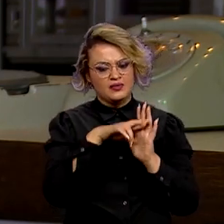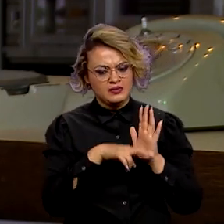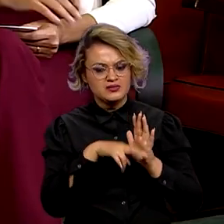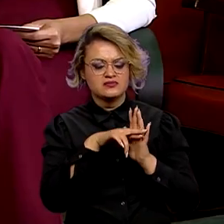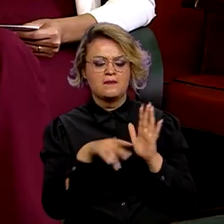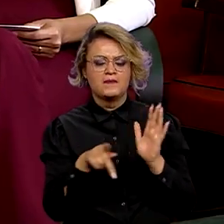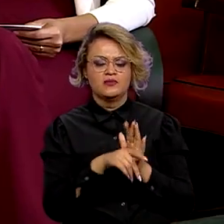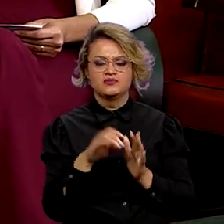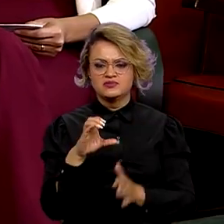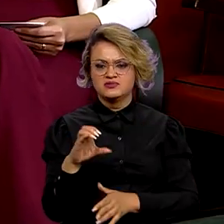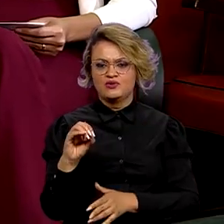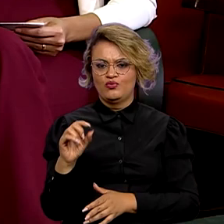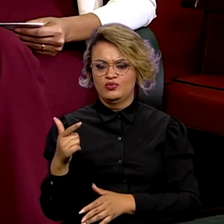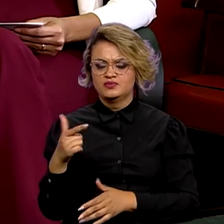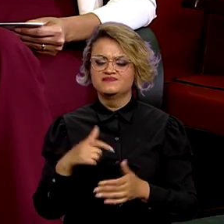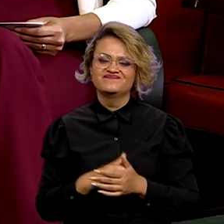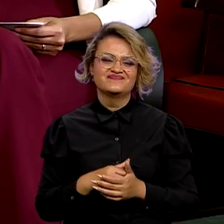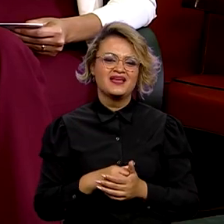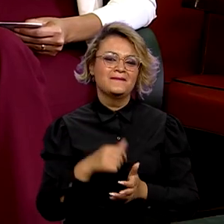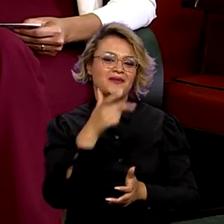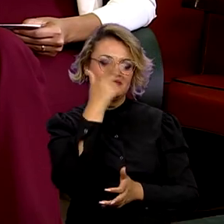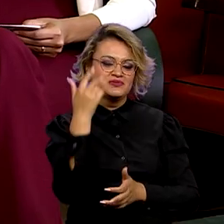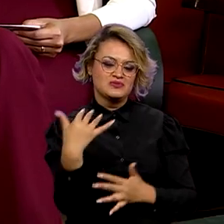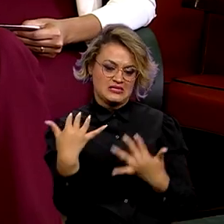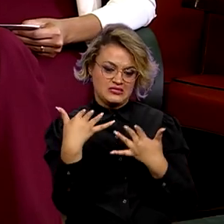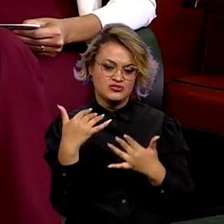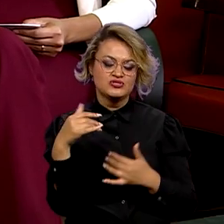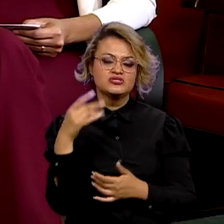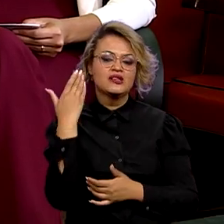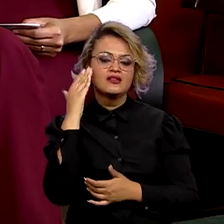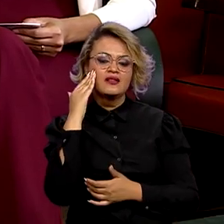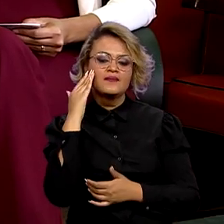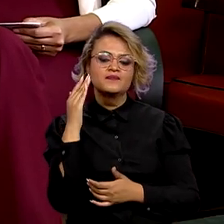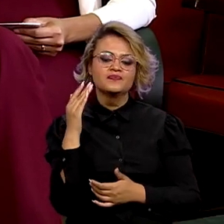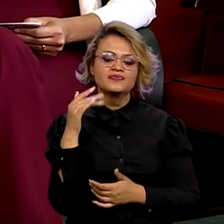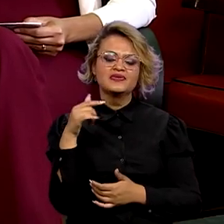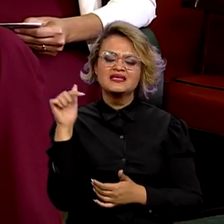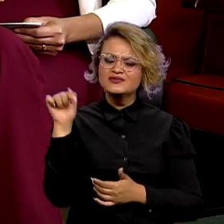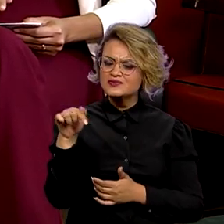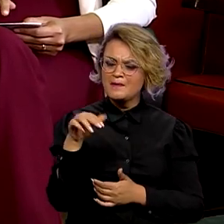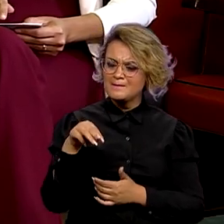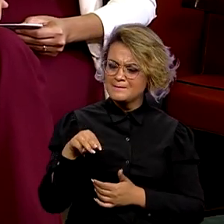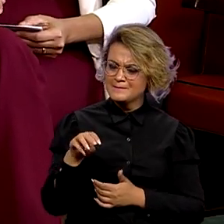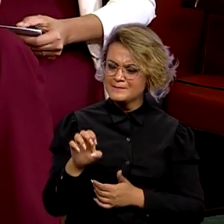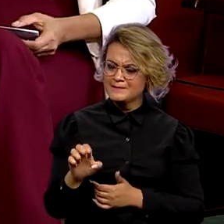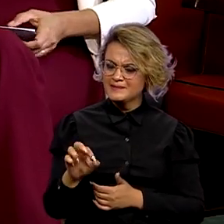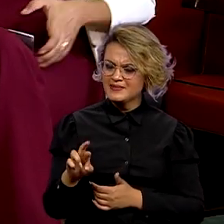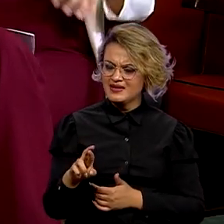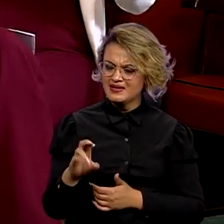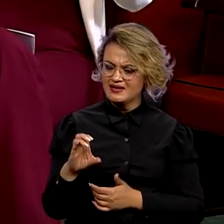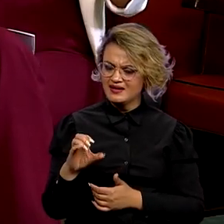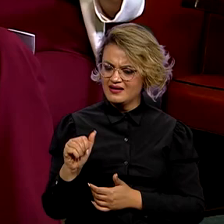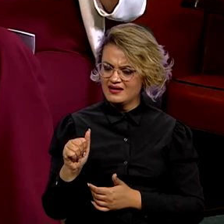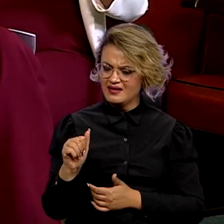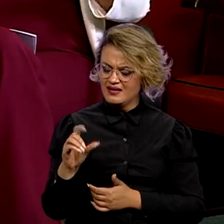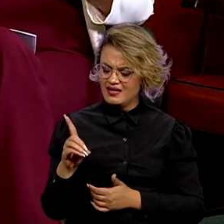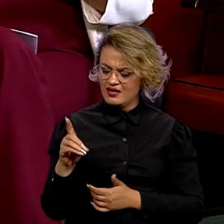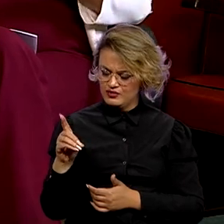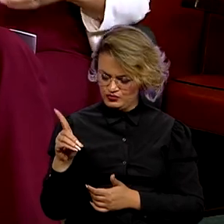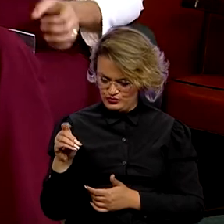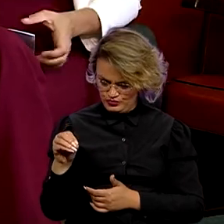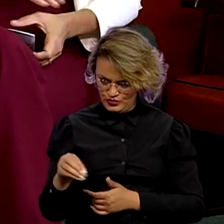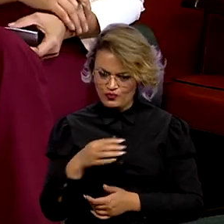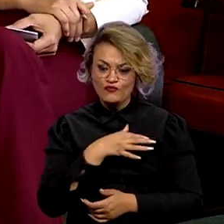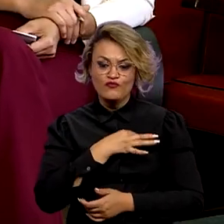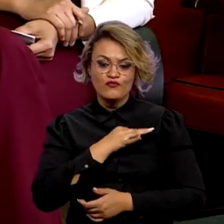de carbono. Ministra, só para quem está nos assistindo entender, que é, de fato, o mercado voluntário de carbono, tamanhos,